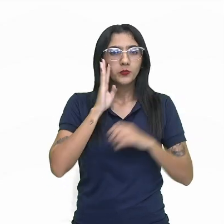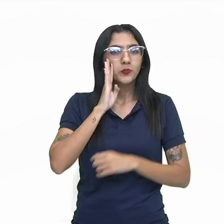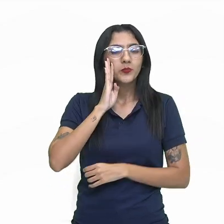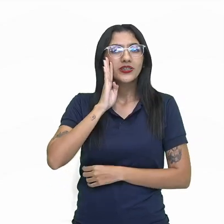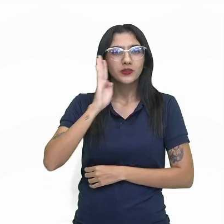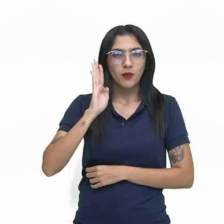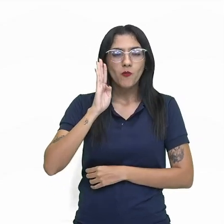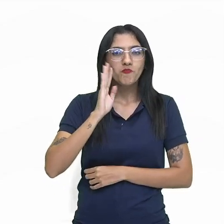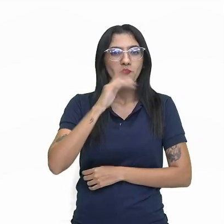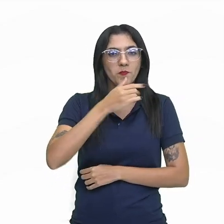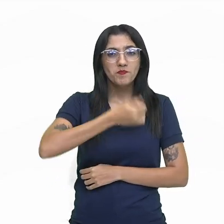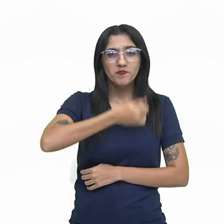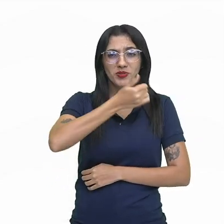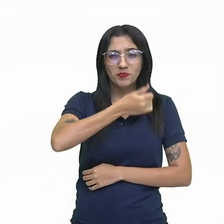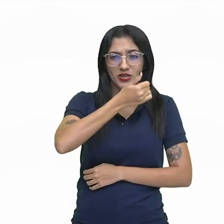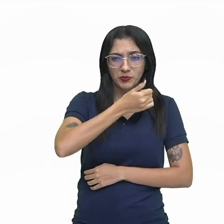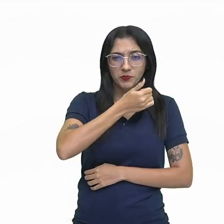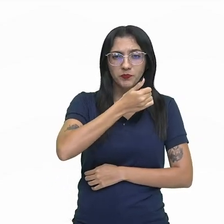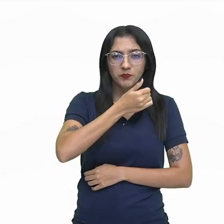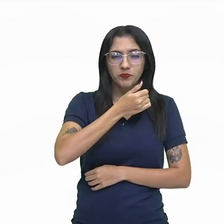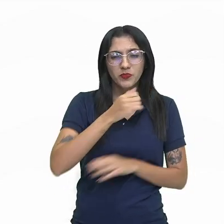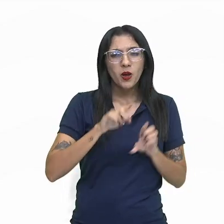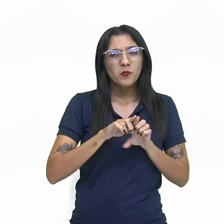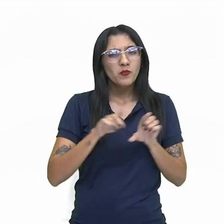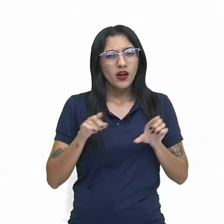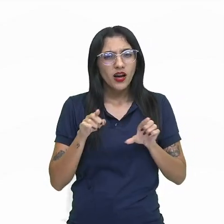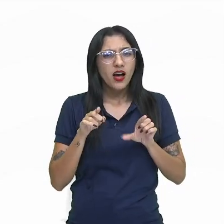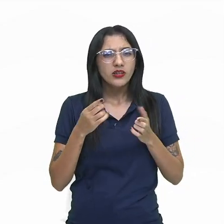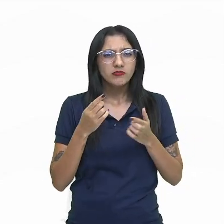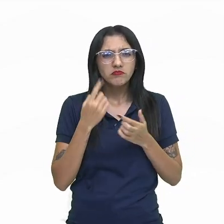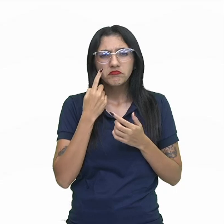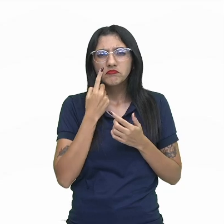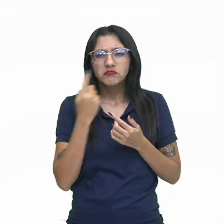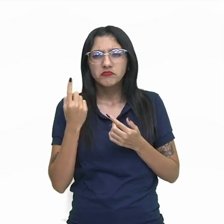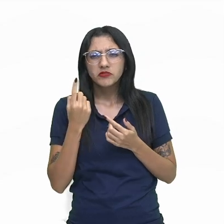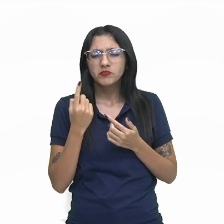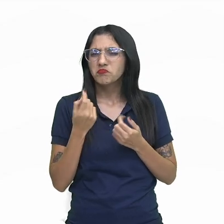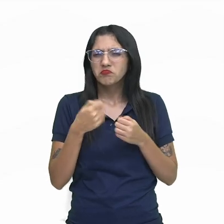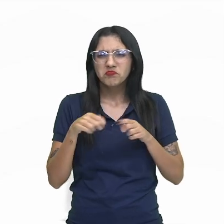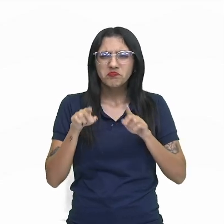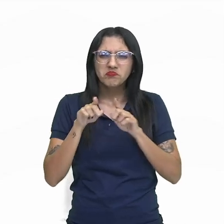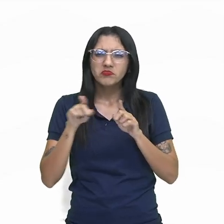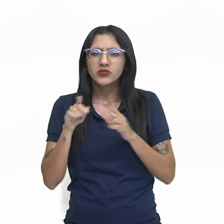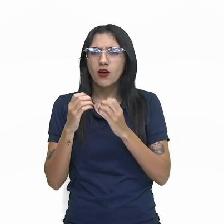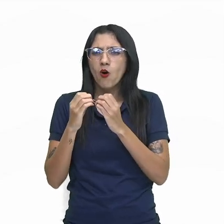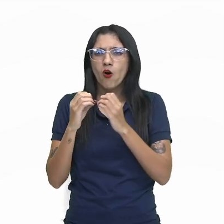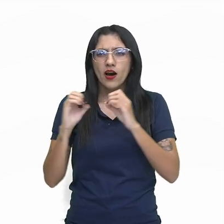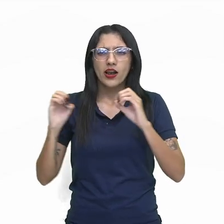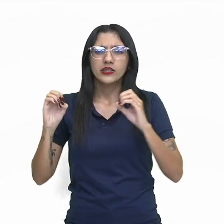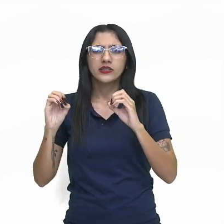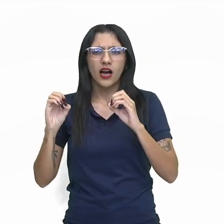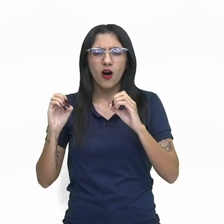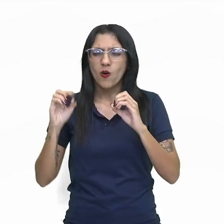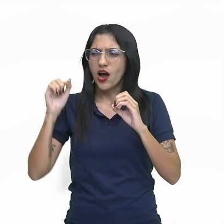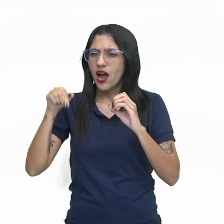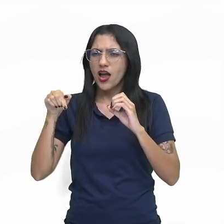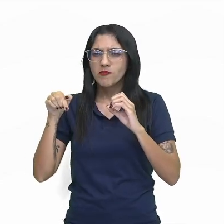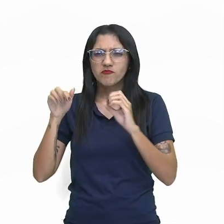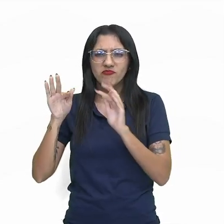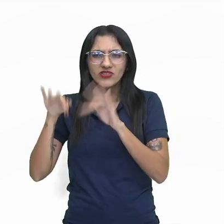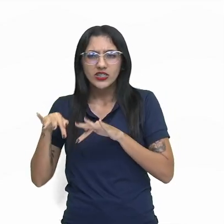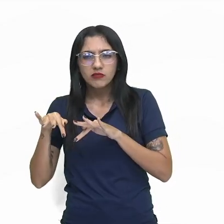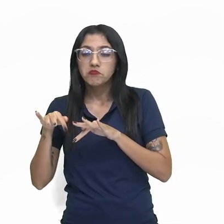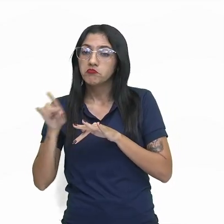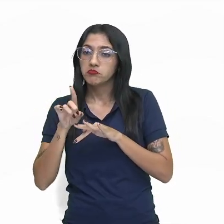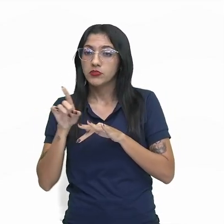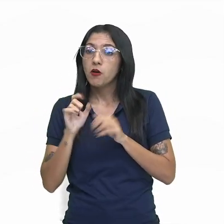a primeira, mas não necessariamente a subordinada, ela vem só no final. Não, ela